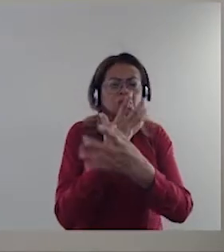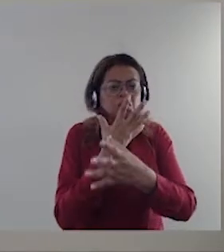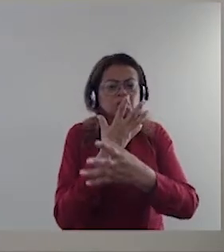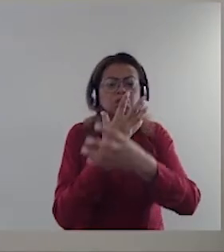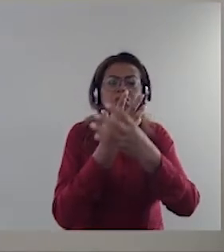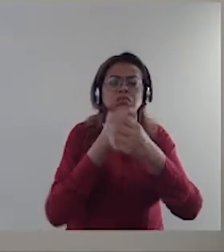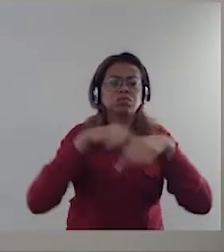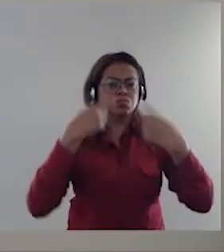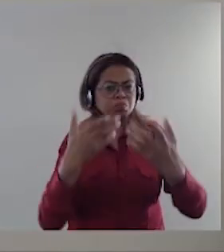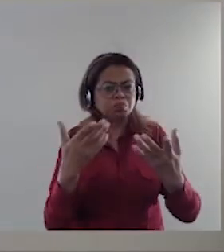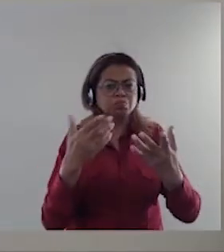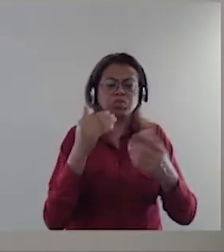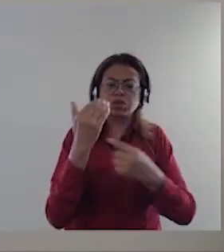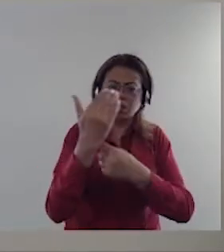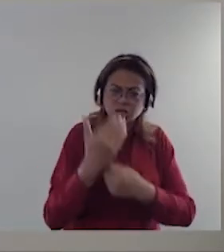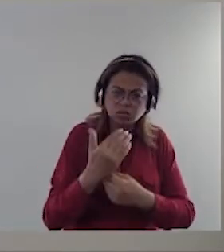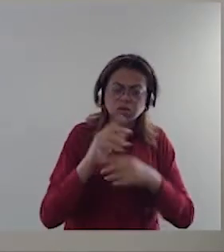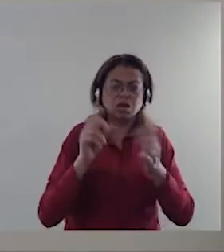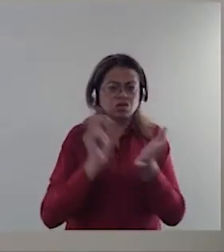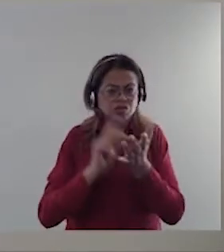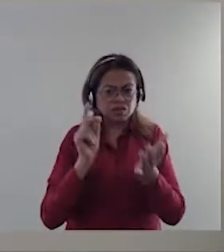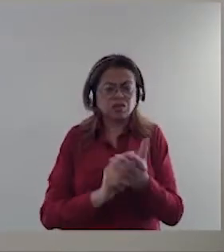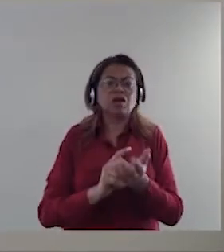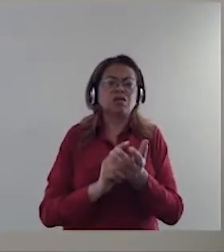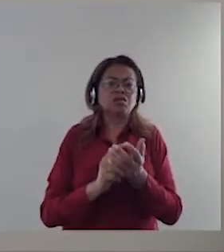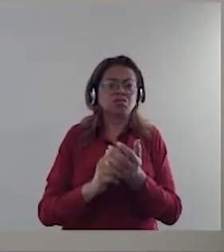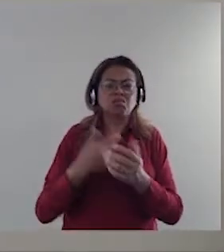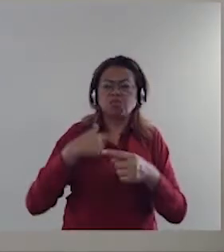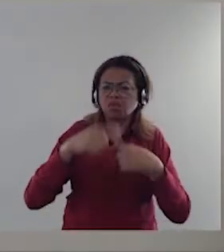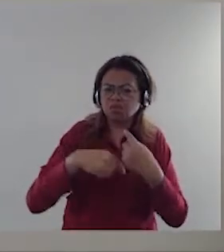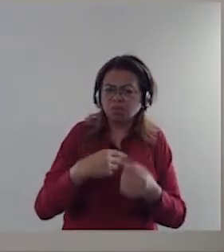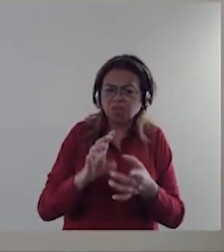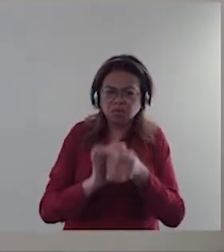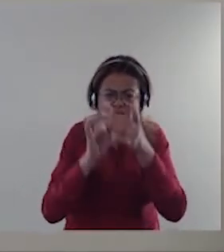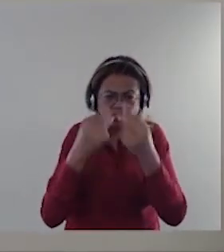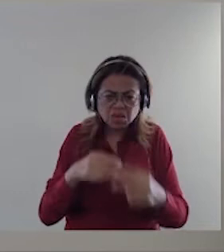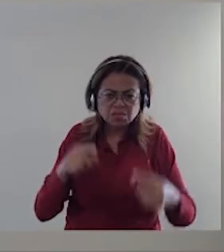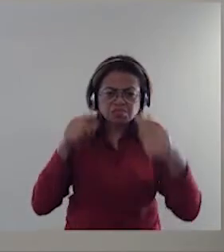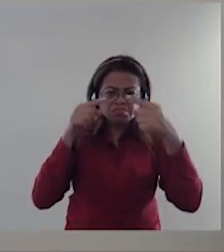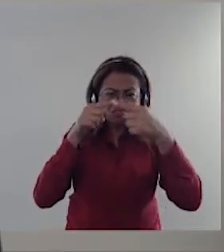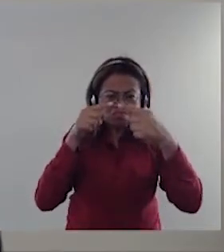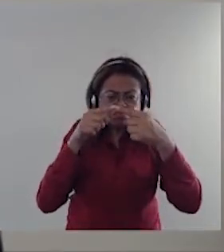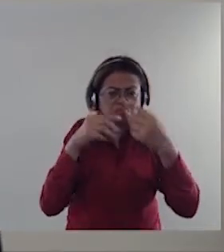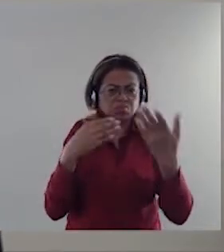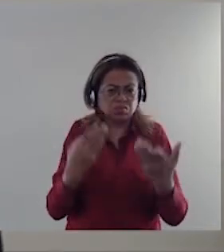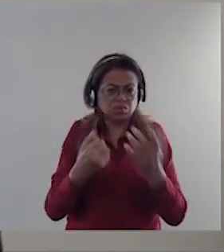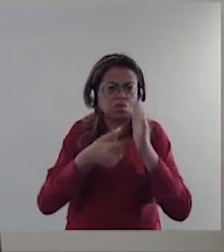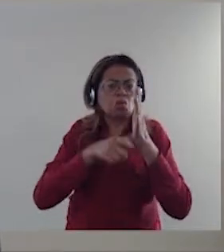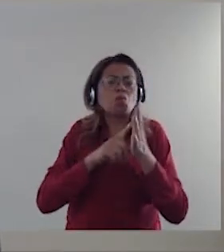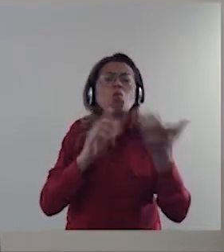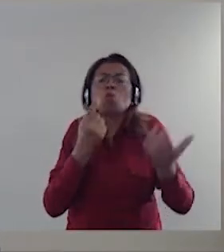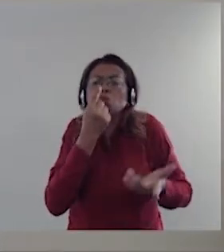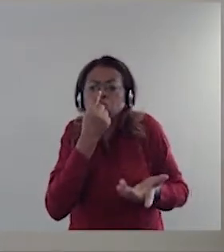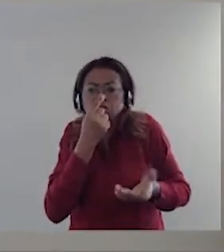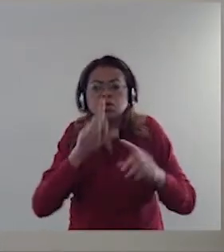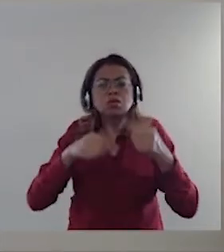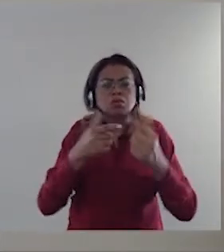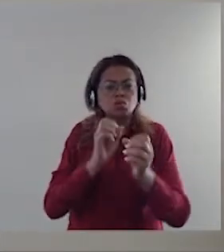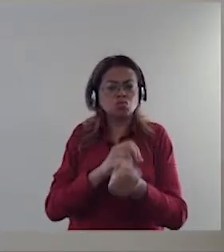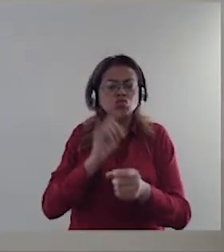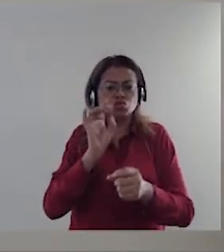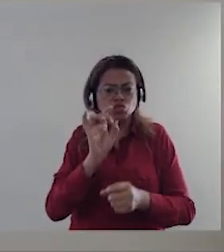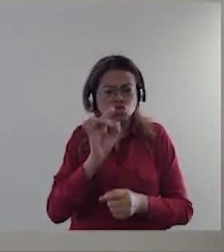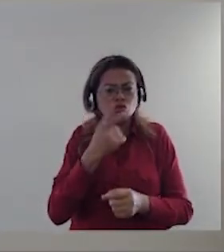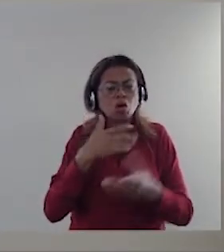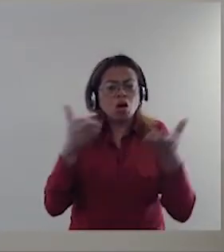ele ajude, de fato, ele colabora com essa aproximação que nós temos, mas será que ele é saudável também do ponto de vista da saúde mental da